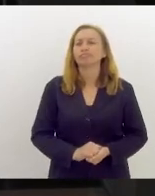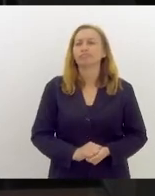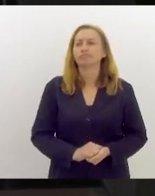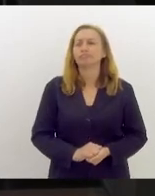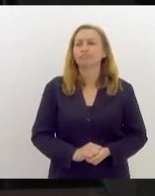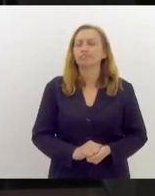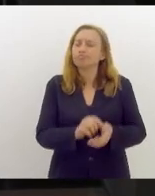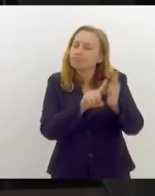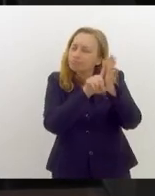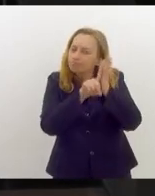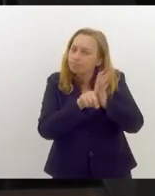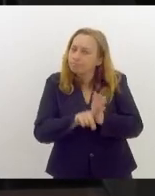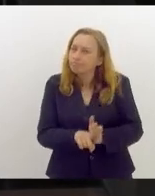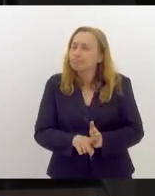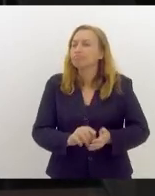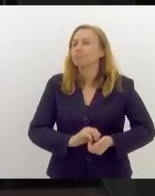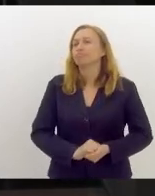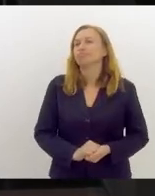a gente analise